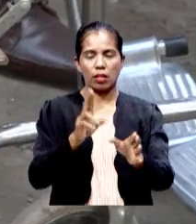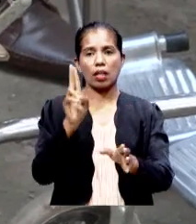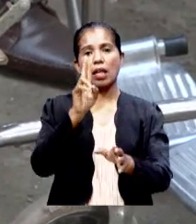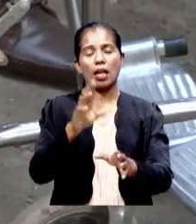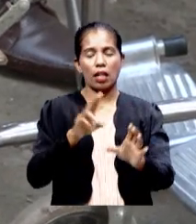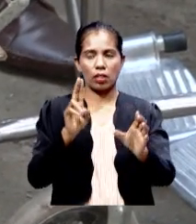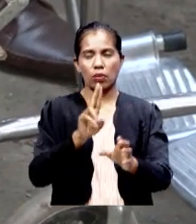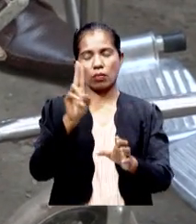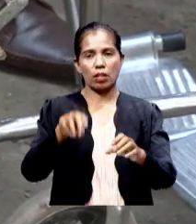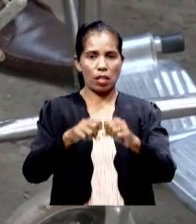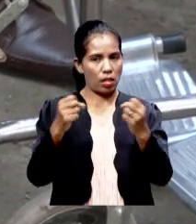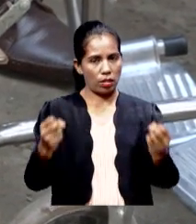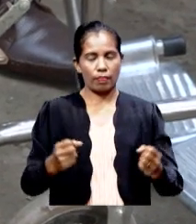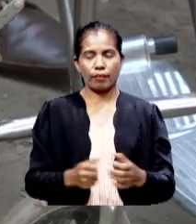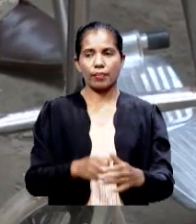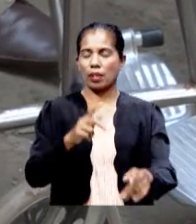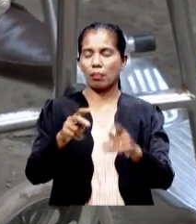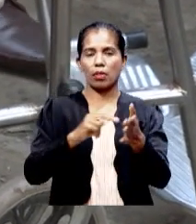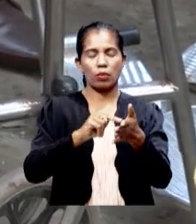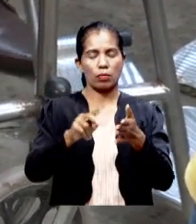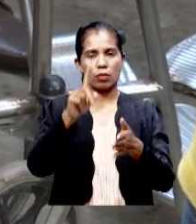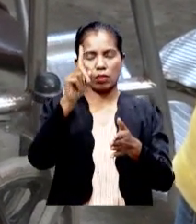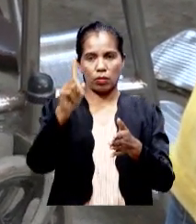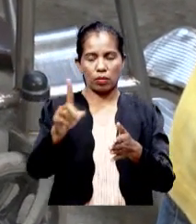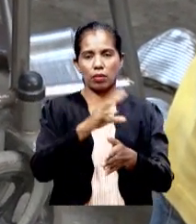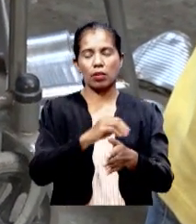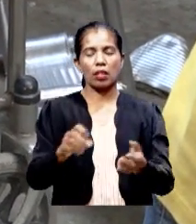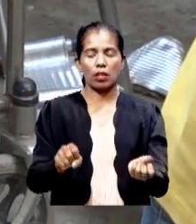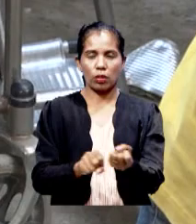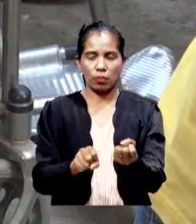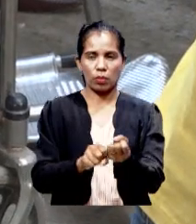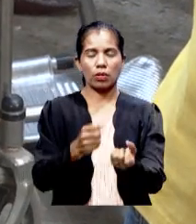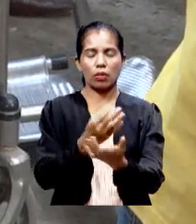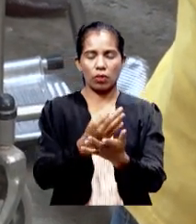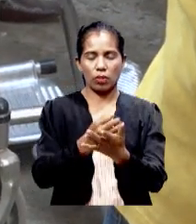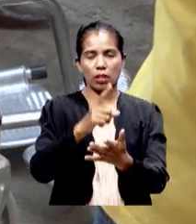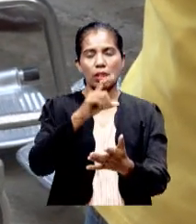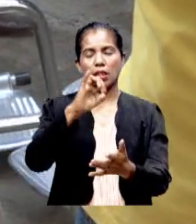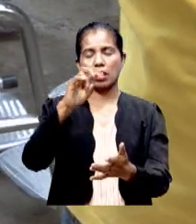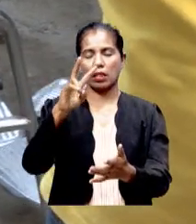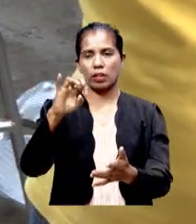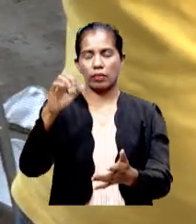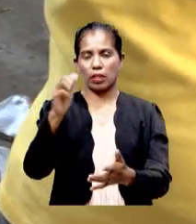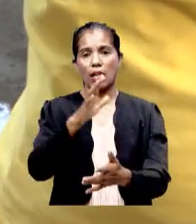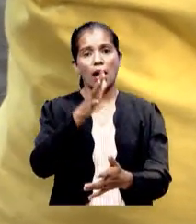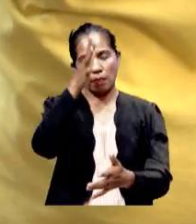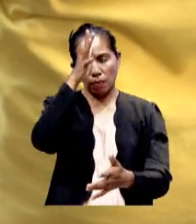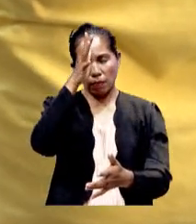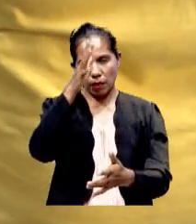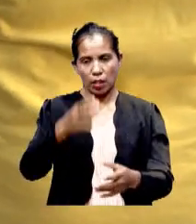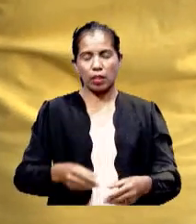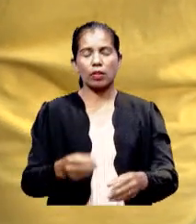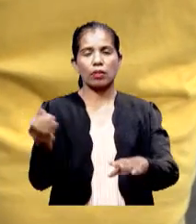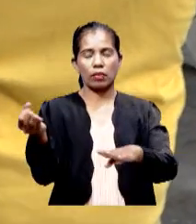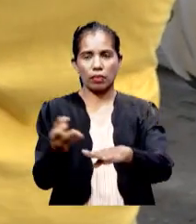usa at ona. Ema número 1 e a nação nemos apoia osan e tuam Bolívia e a pá Julião dos Santos, atu trata